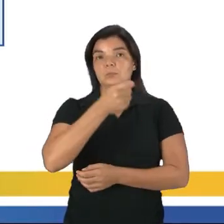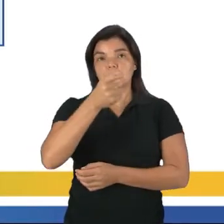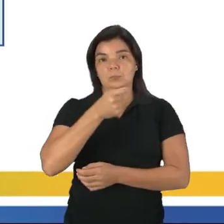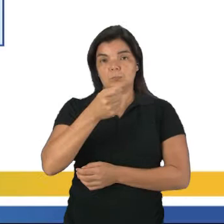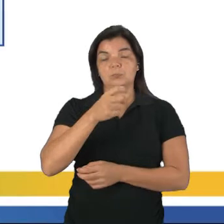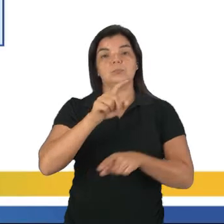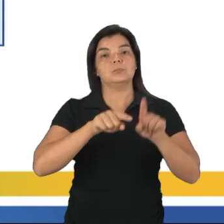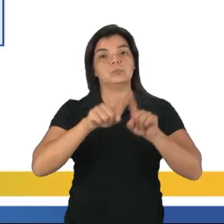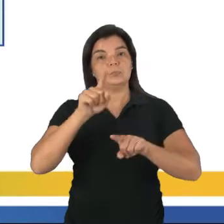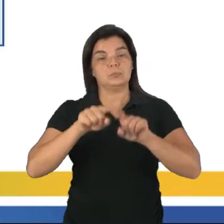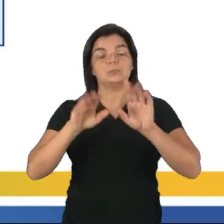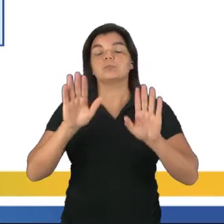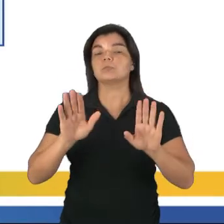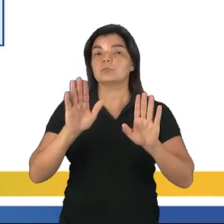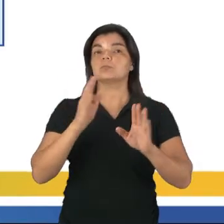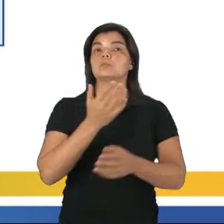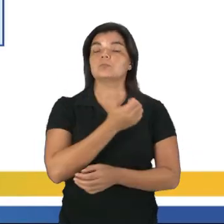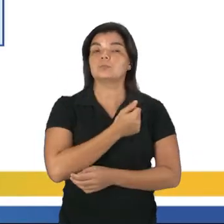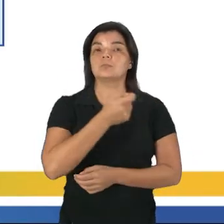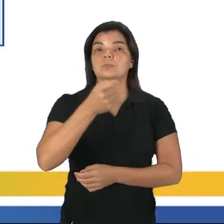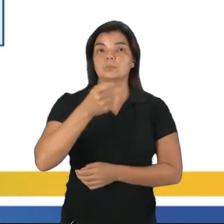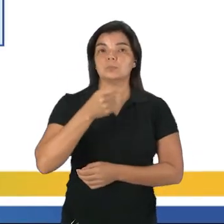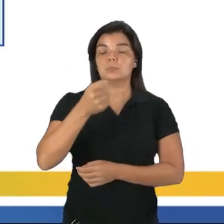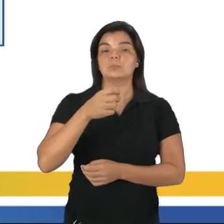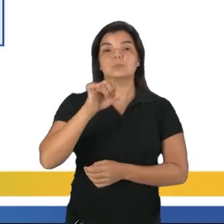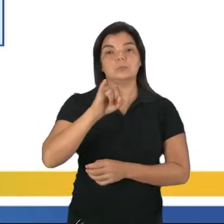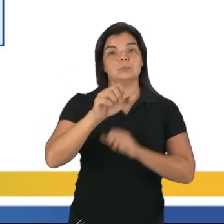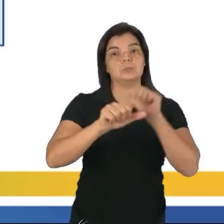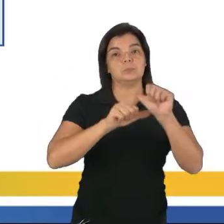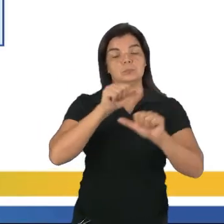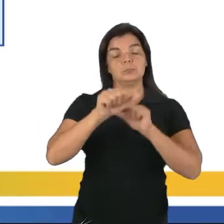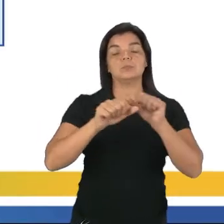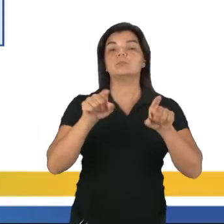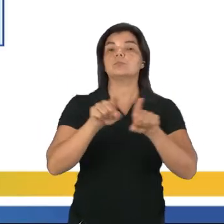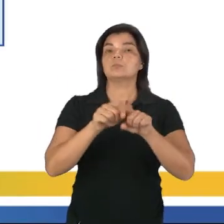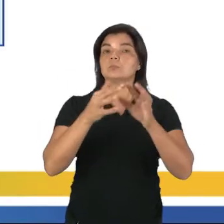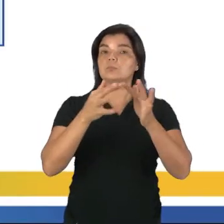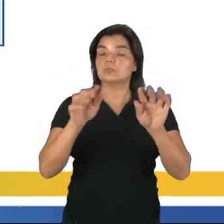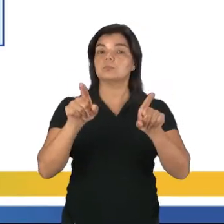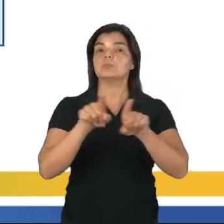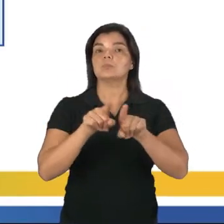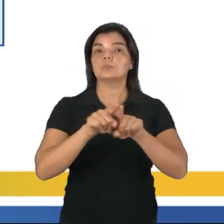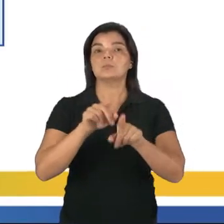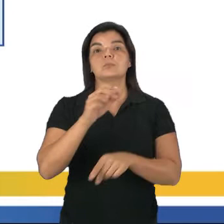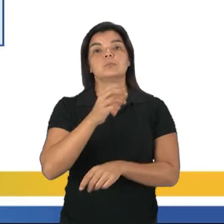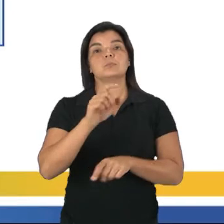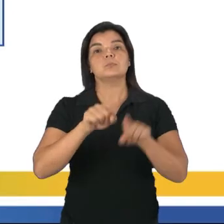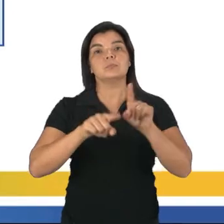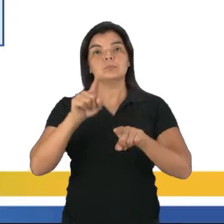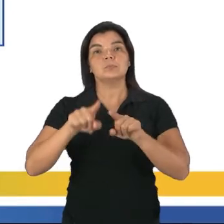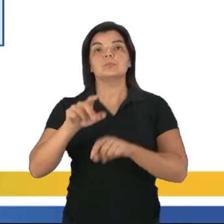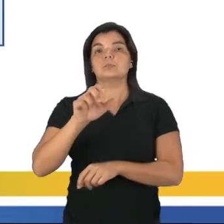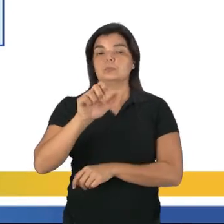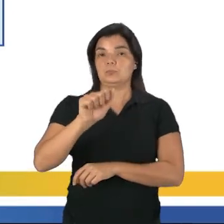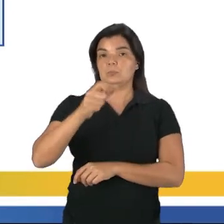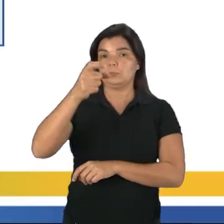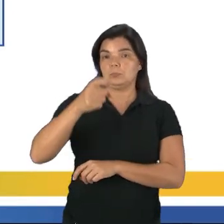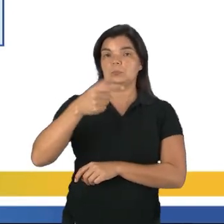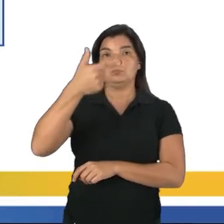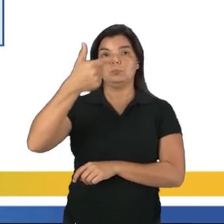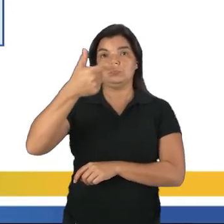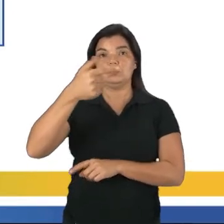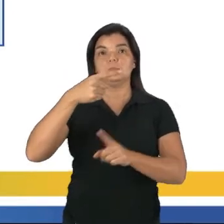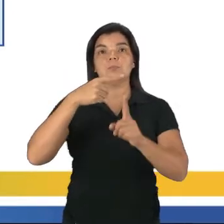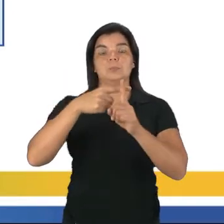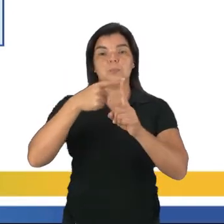ela vai variar de acordo com o x, né? Se eu mudar o valor de x, a função também muda de valor. Então, f de x é igual a